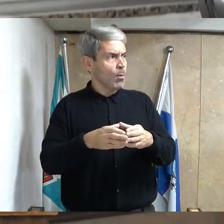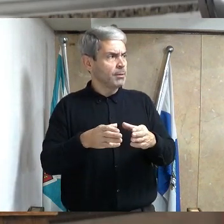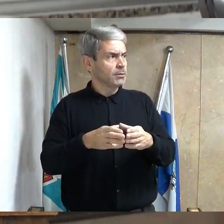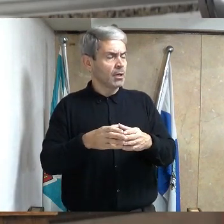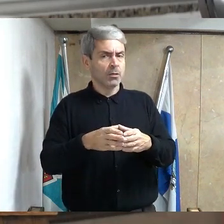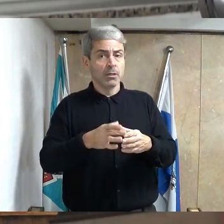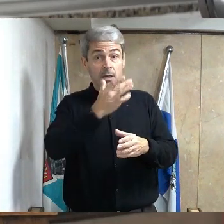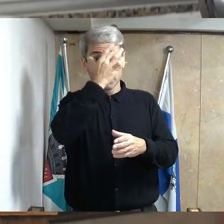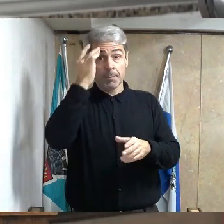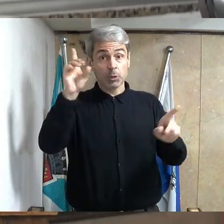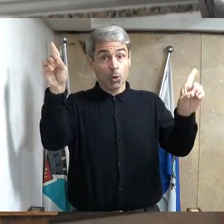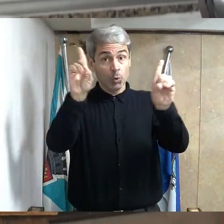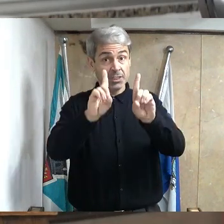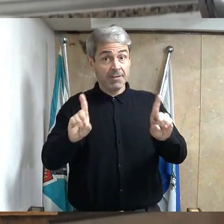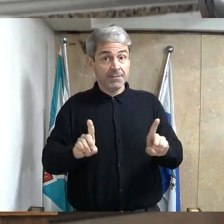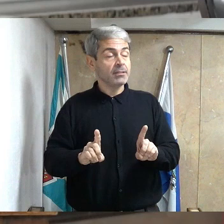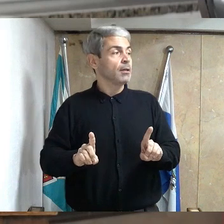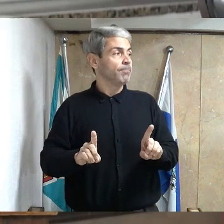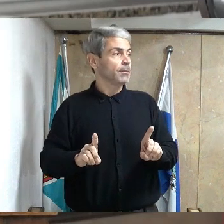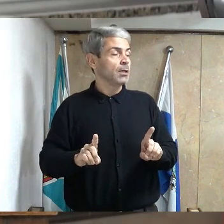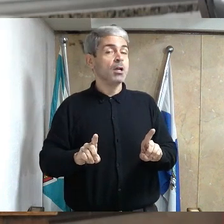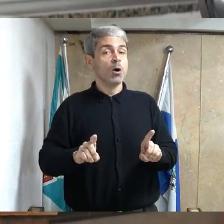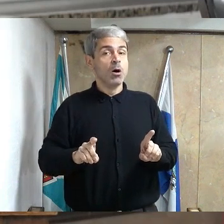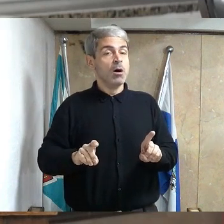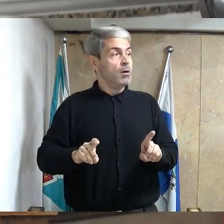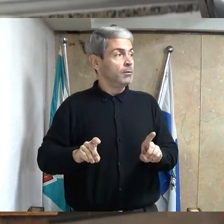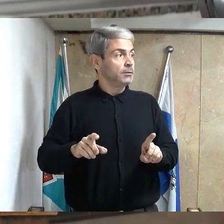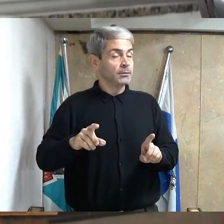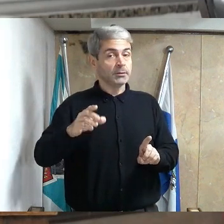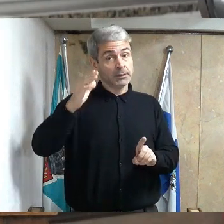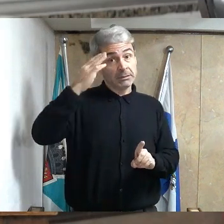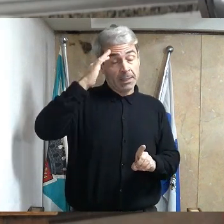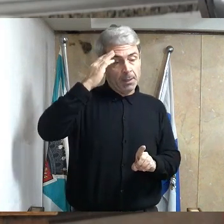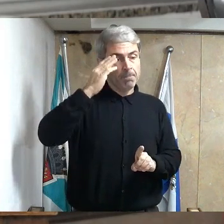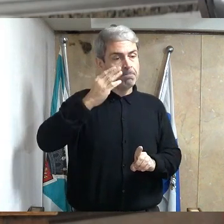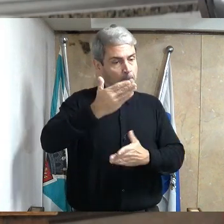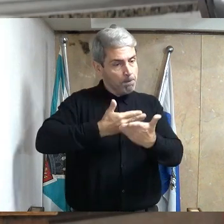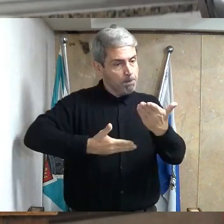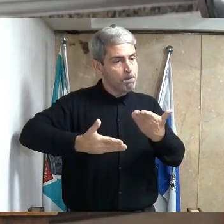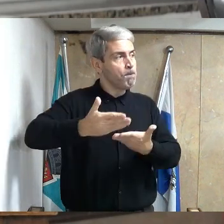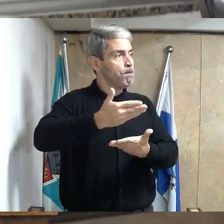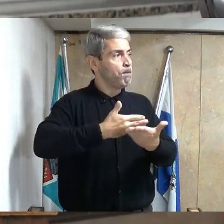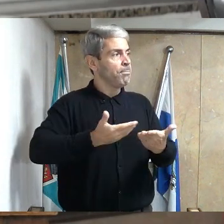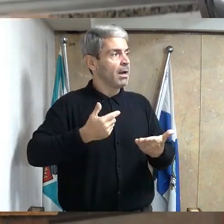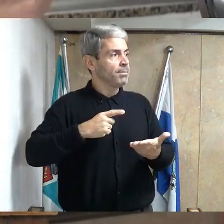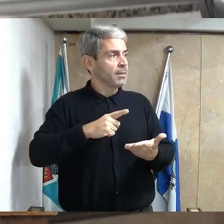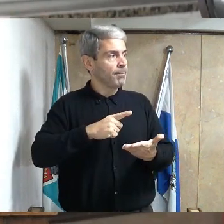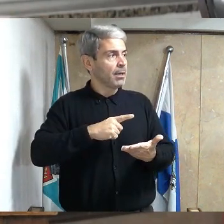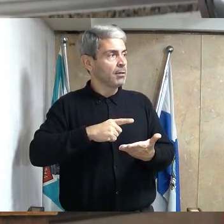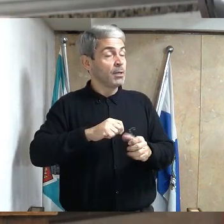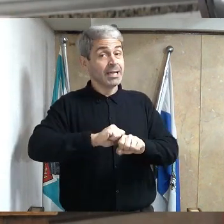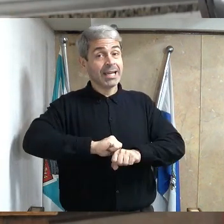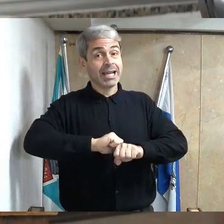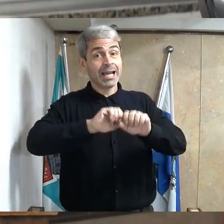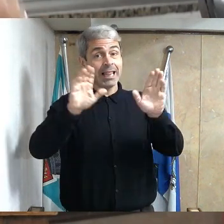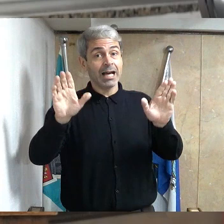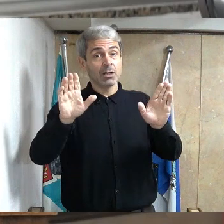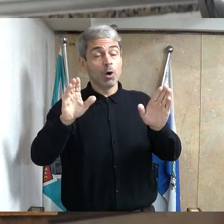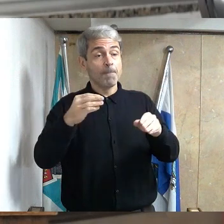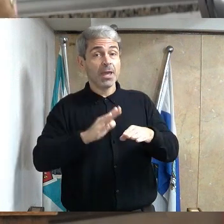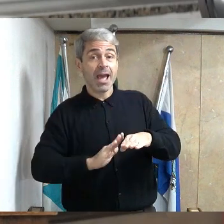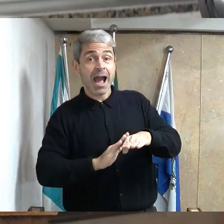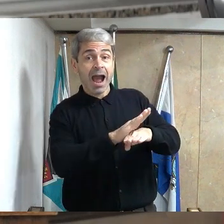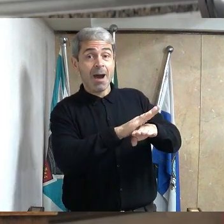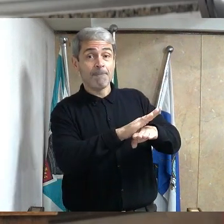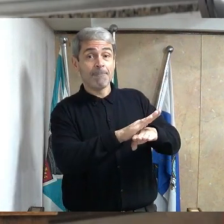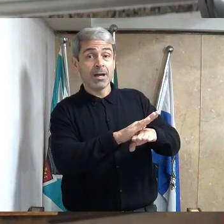com deficiências. E eu estou a par que os ônibus não têm rampa adequada para que as pessoas possam subir e